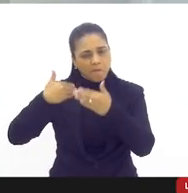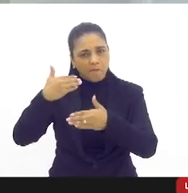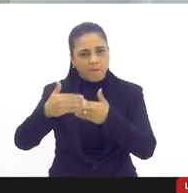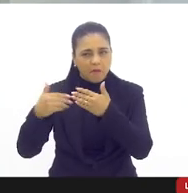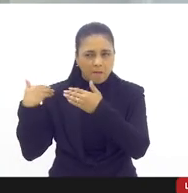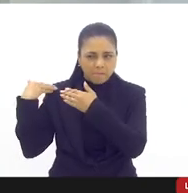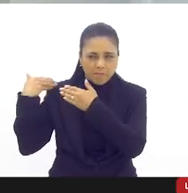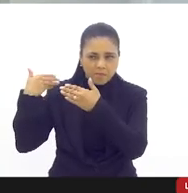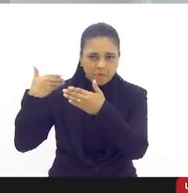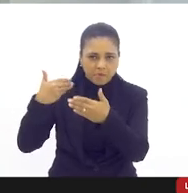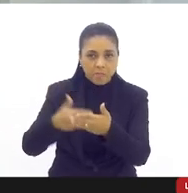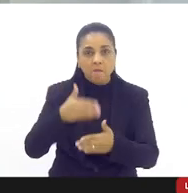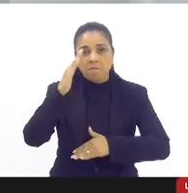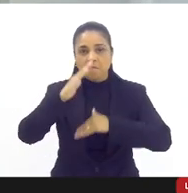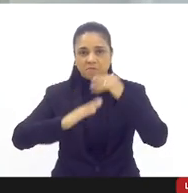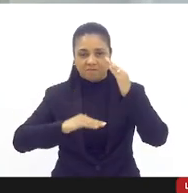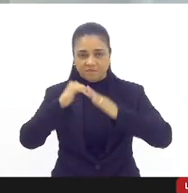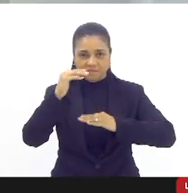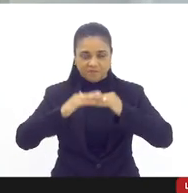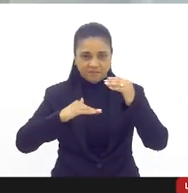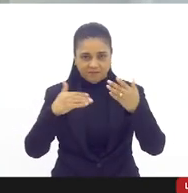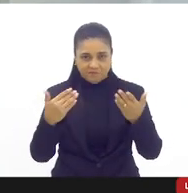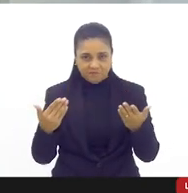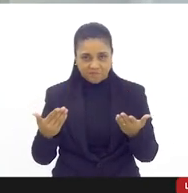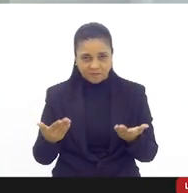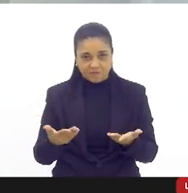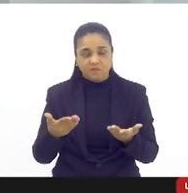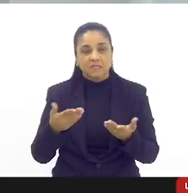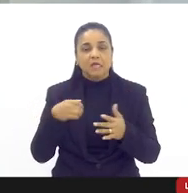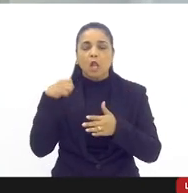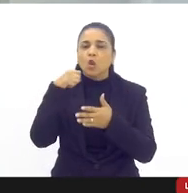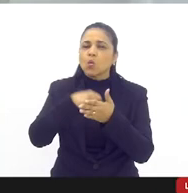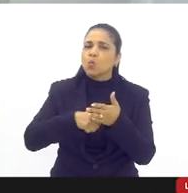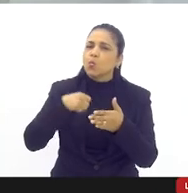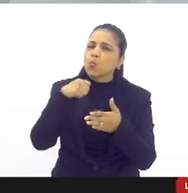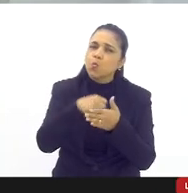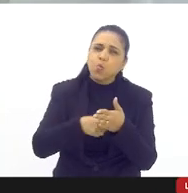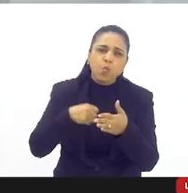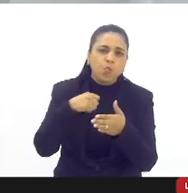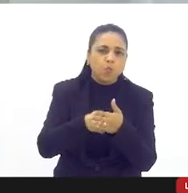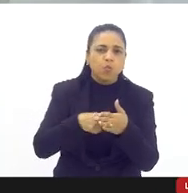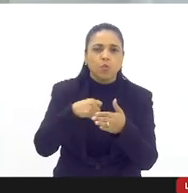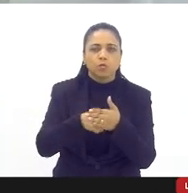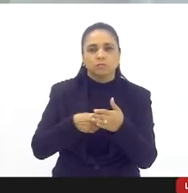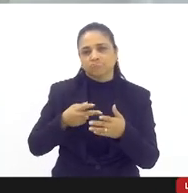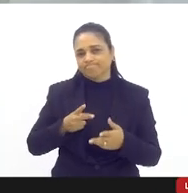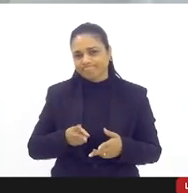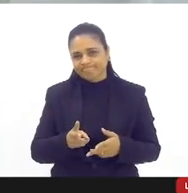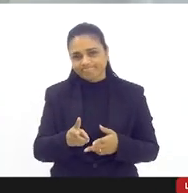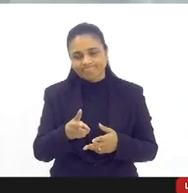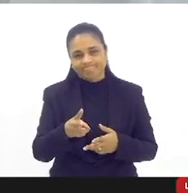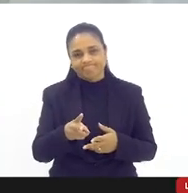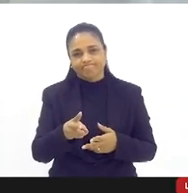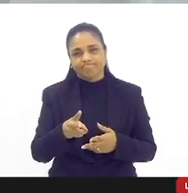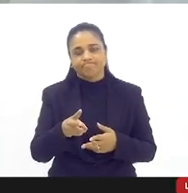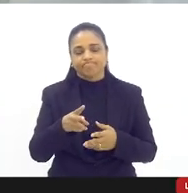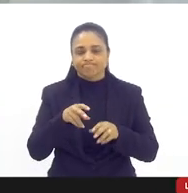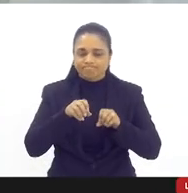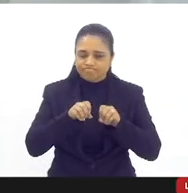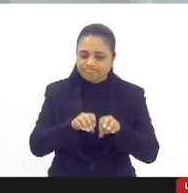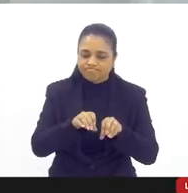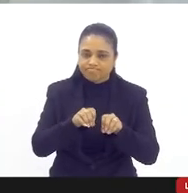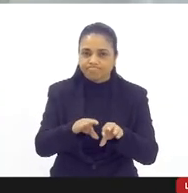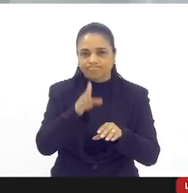profissional tem a ver com essa luta continua pela consolidação do ensino público